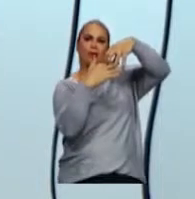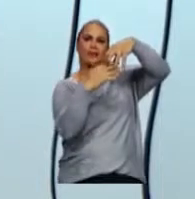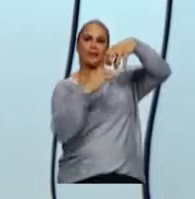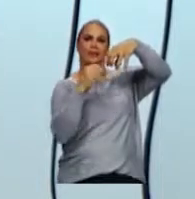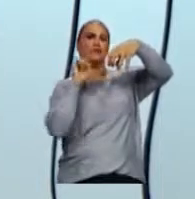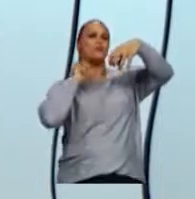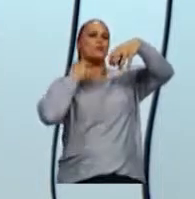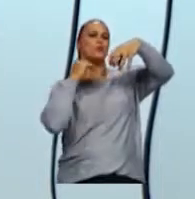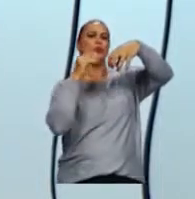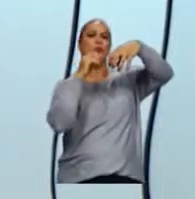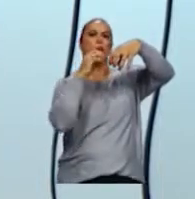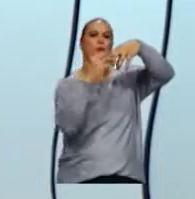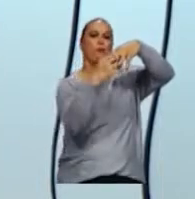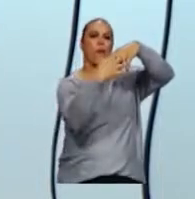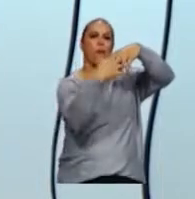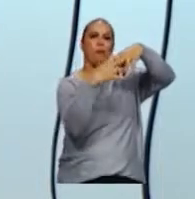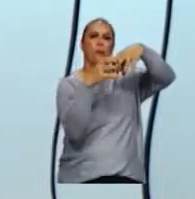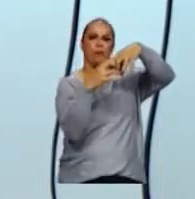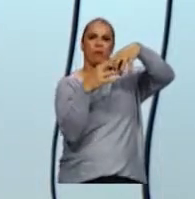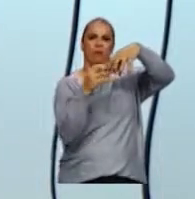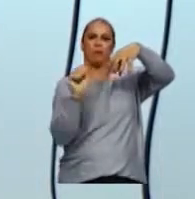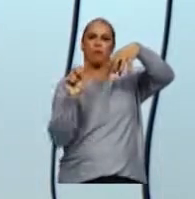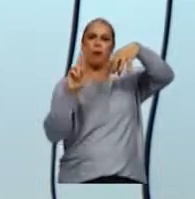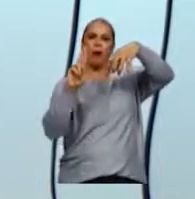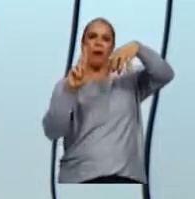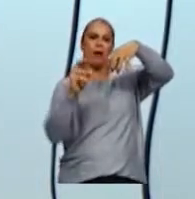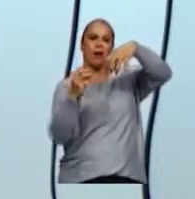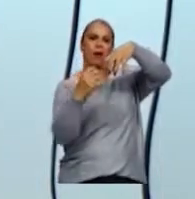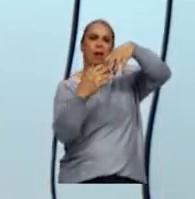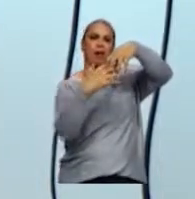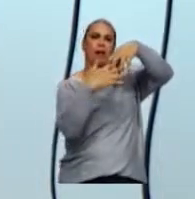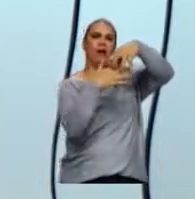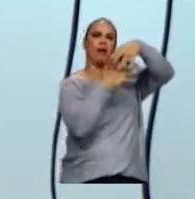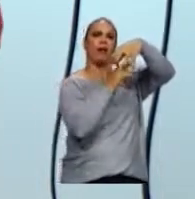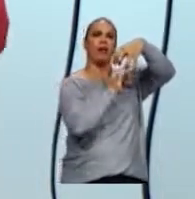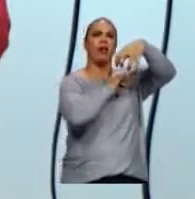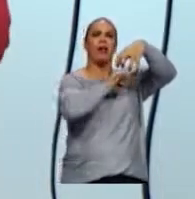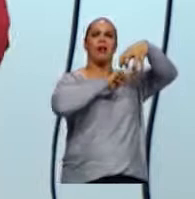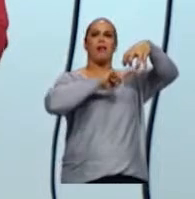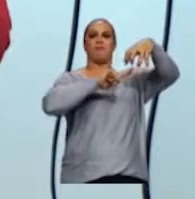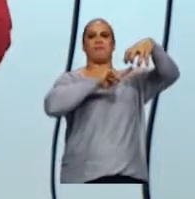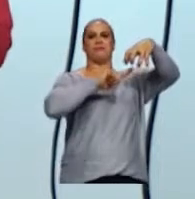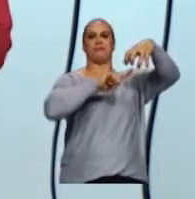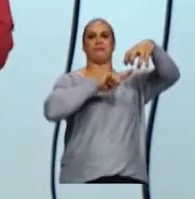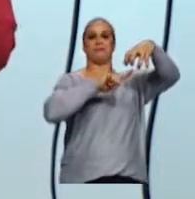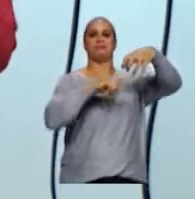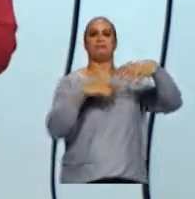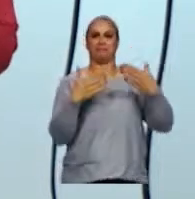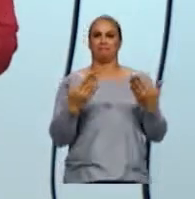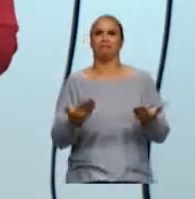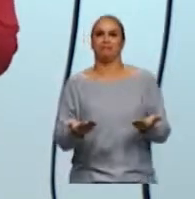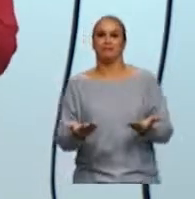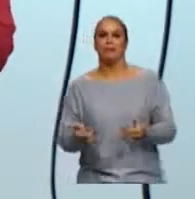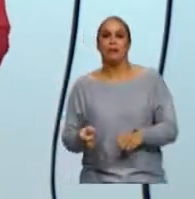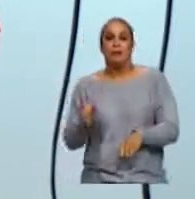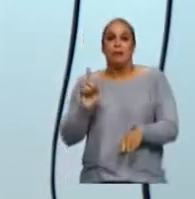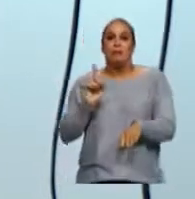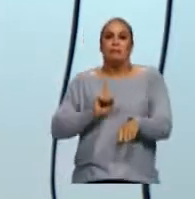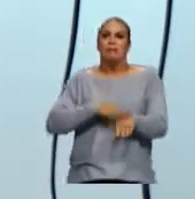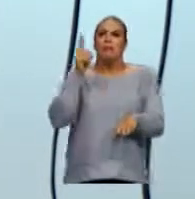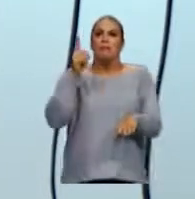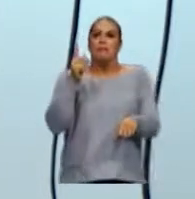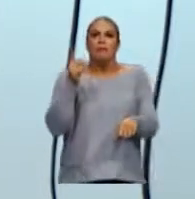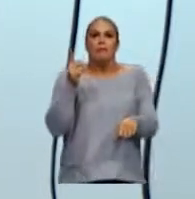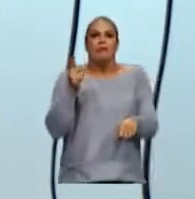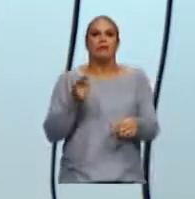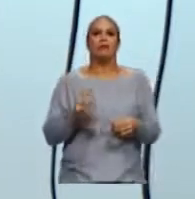no processo de respiração. O ar, quando ele passa pelos orifícios das narinas, ele vai